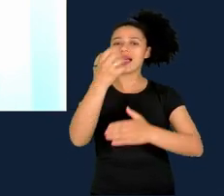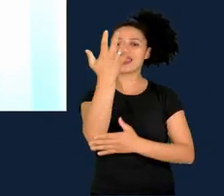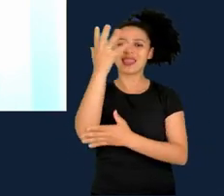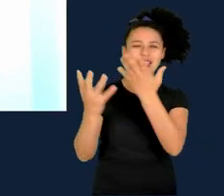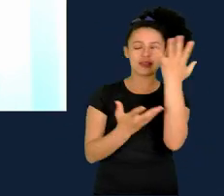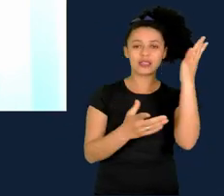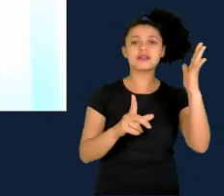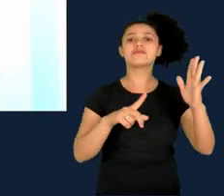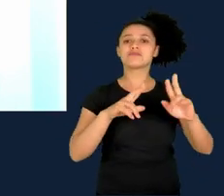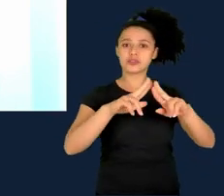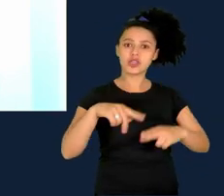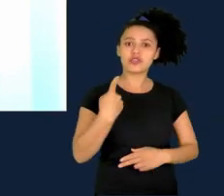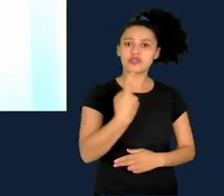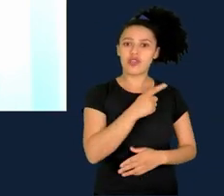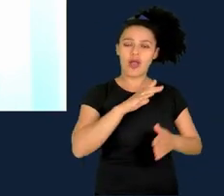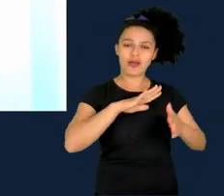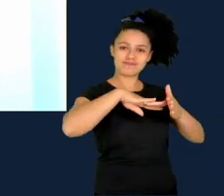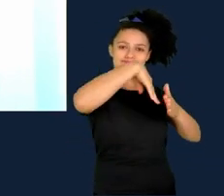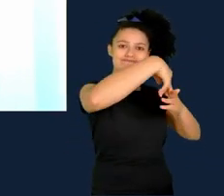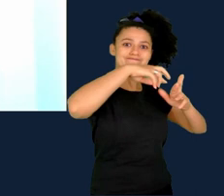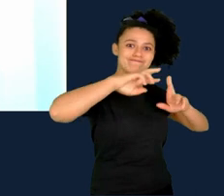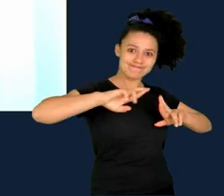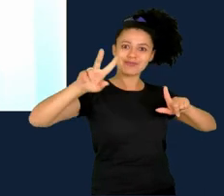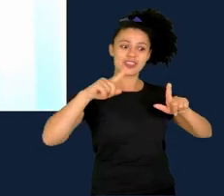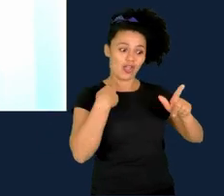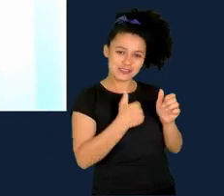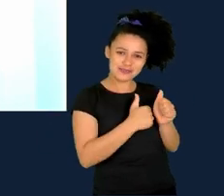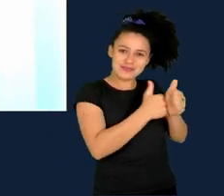esse calendário diferenciado, né?